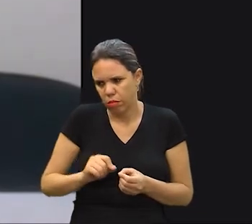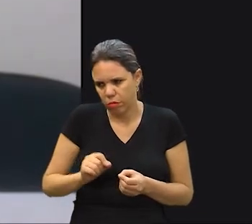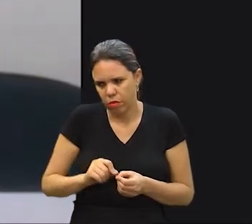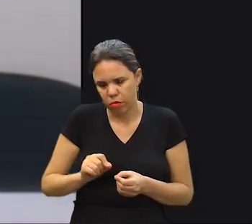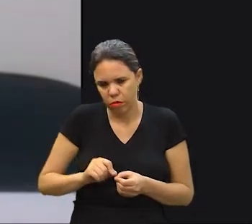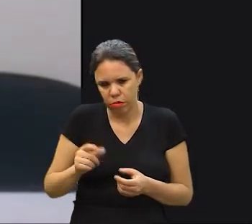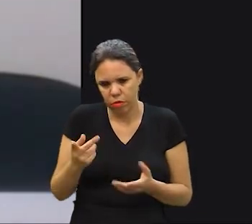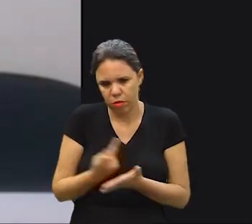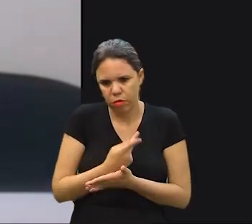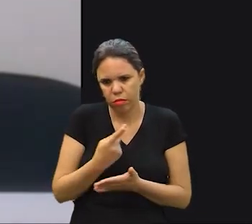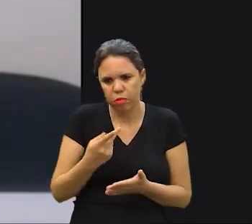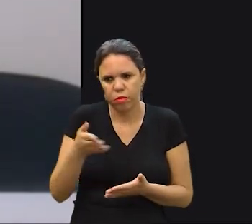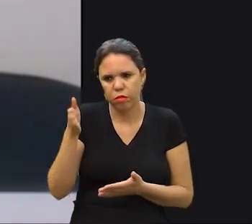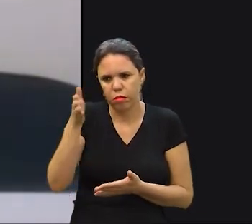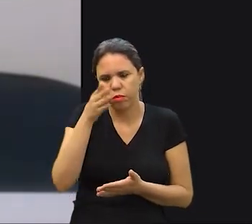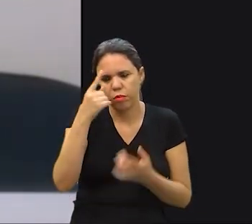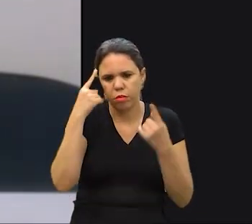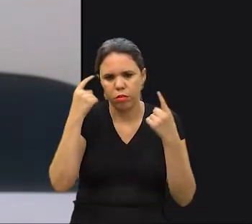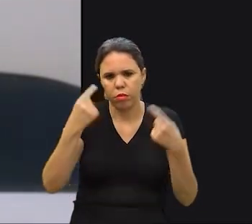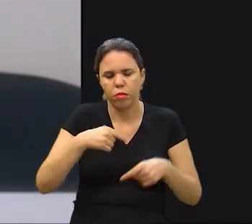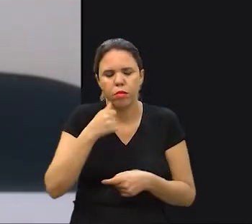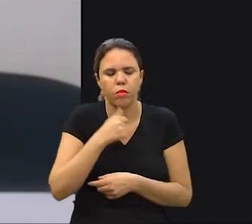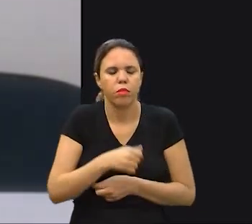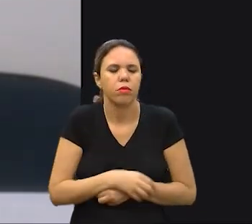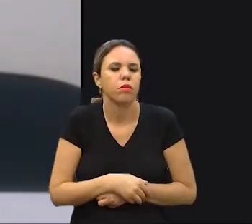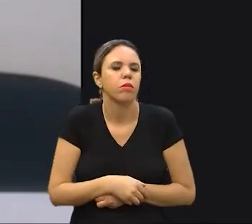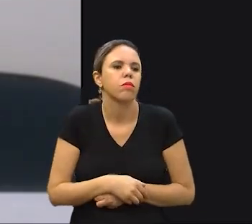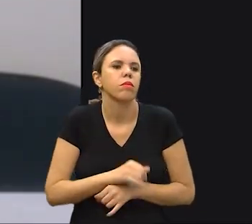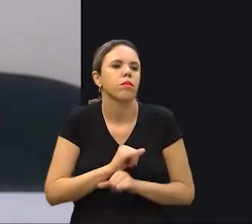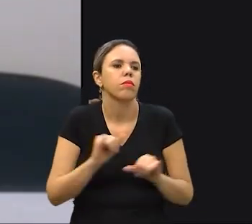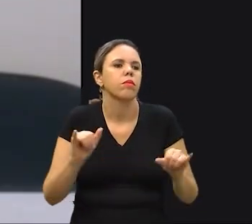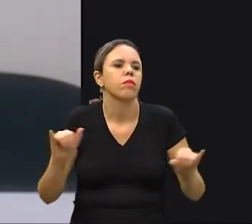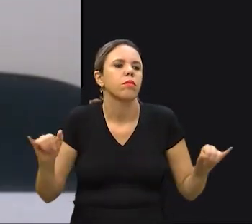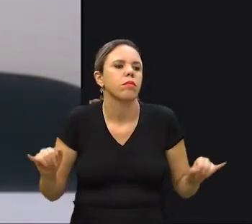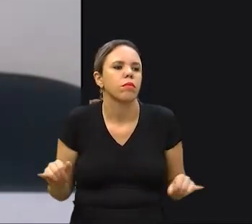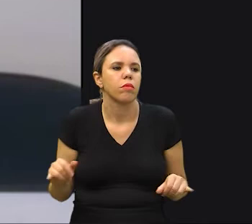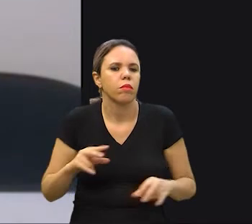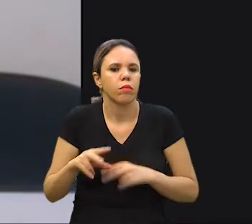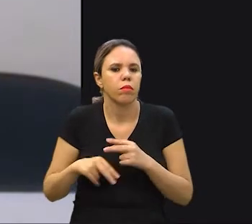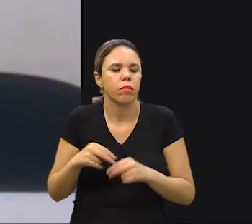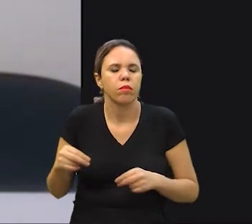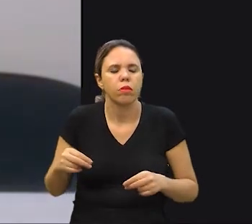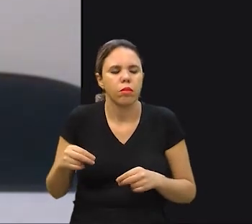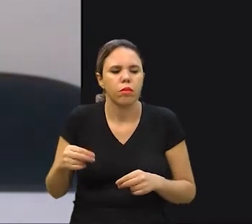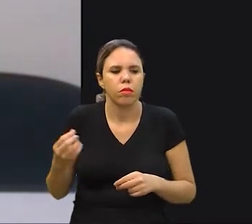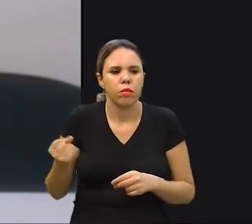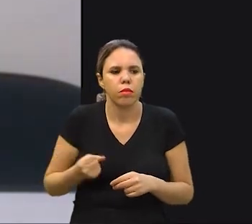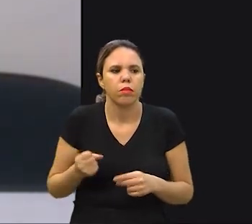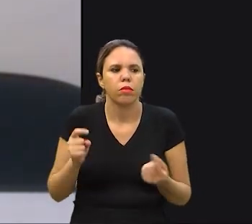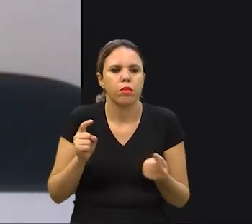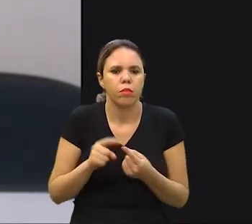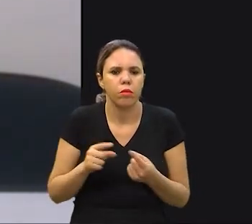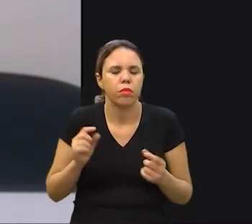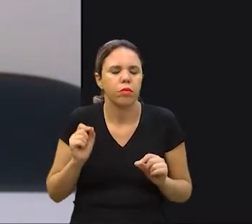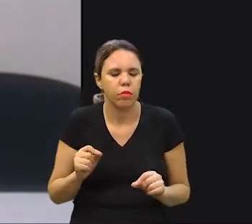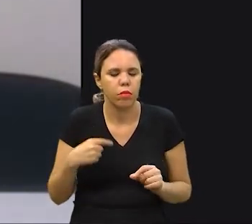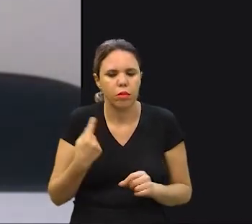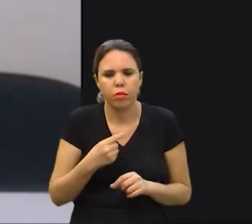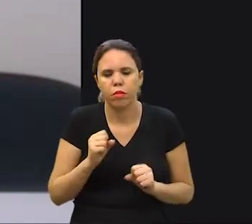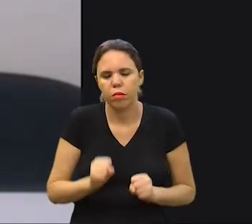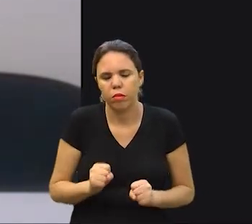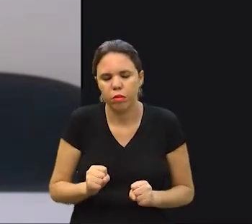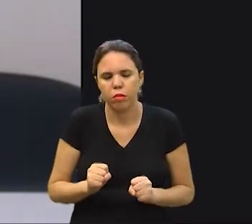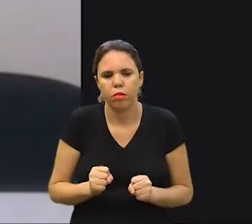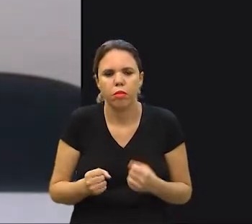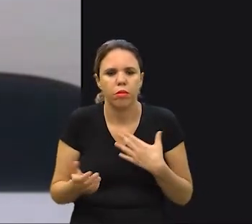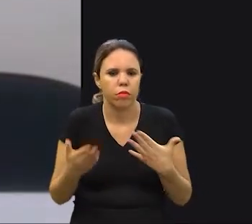homens estão praticando a violência contra a mulher. A campanha do Laço Branco é justamente direcionada para que a